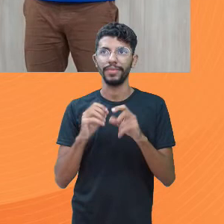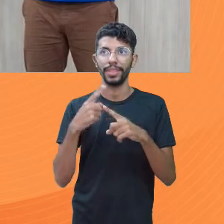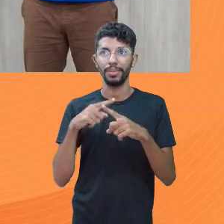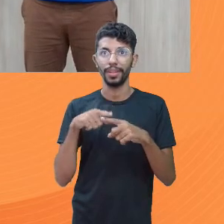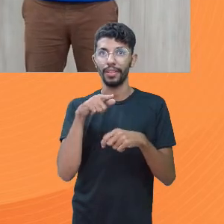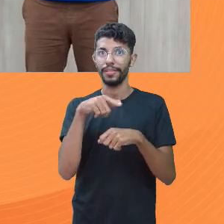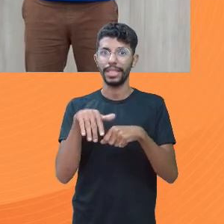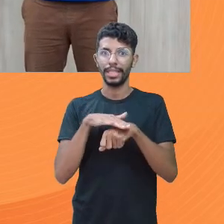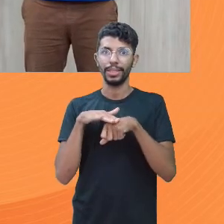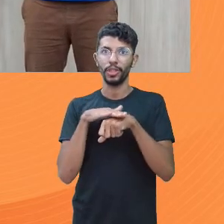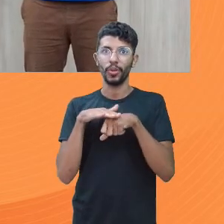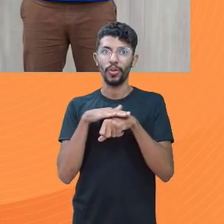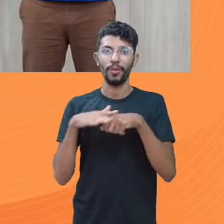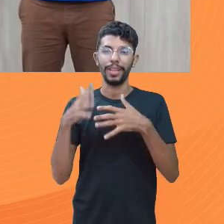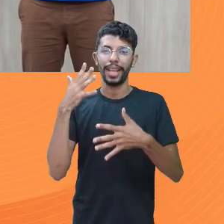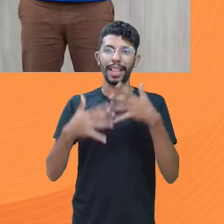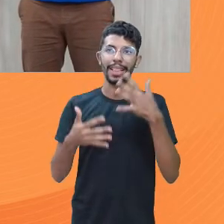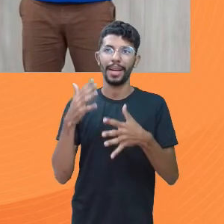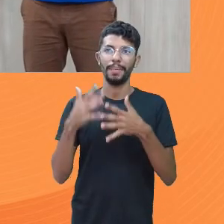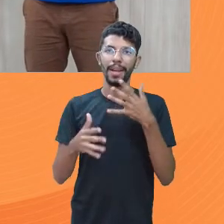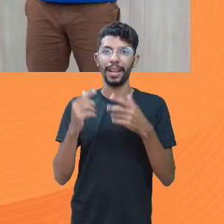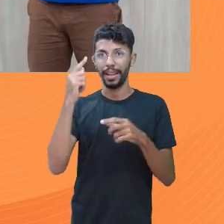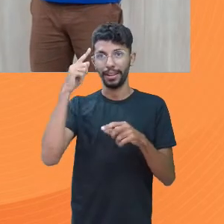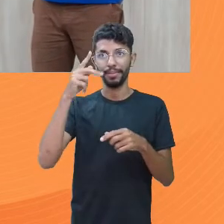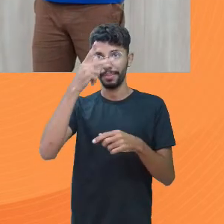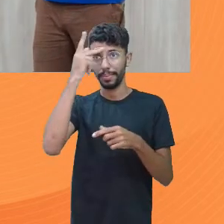de boa e atrapalhando o fluxo das pessoas.